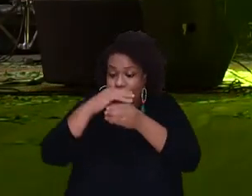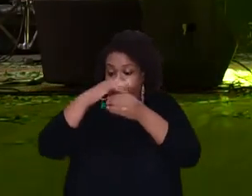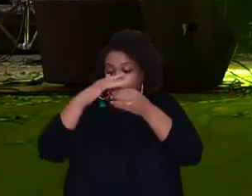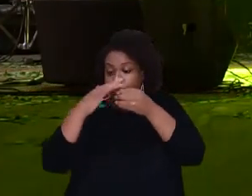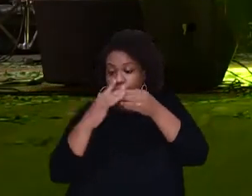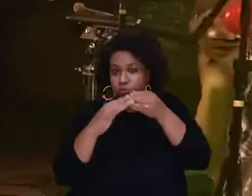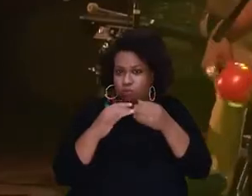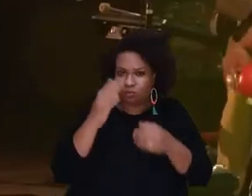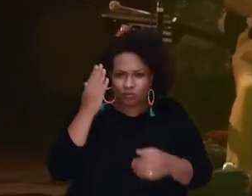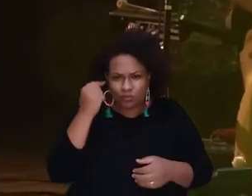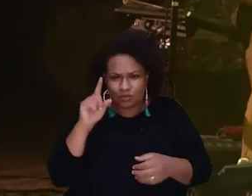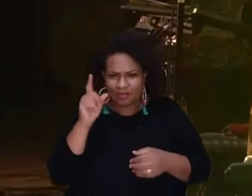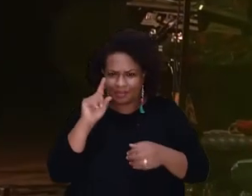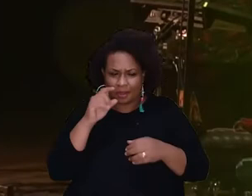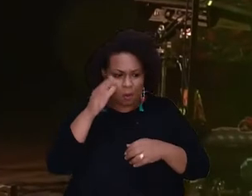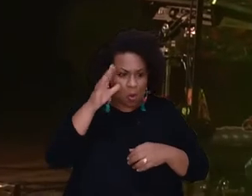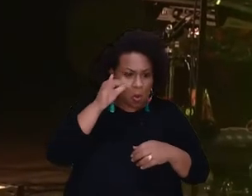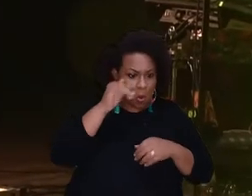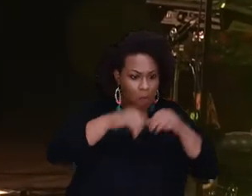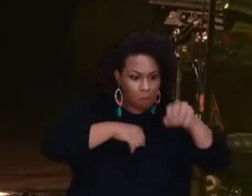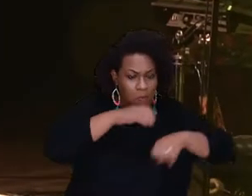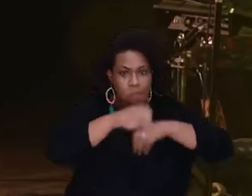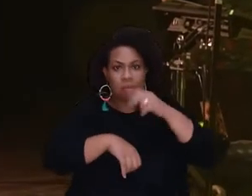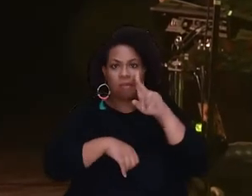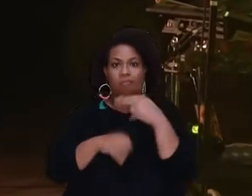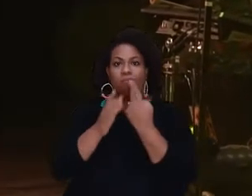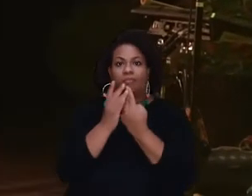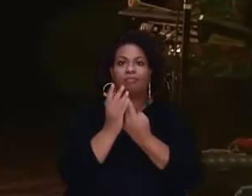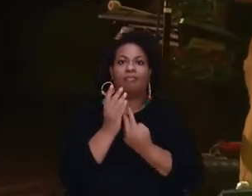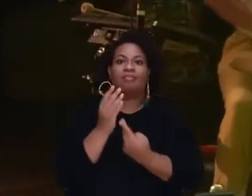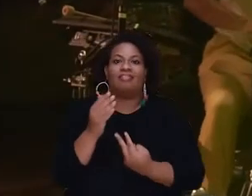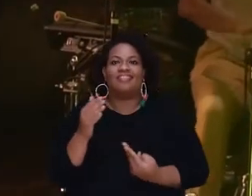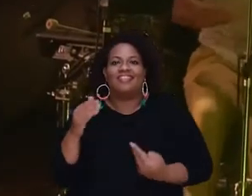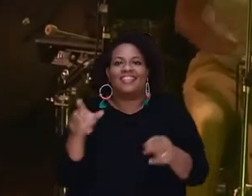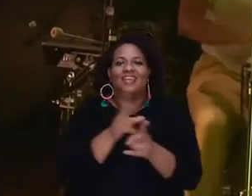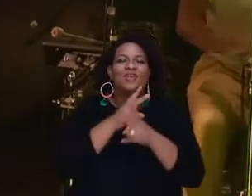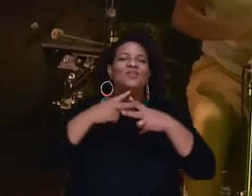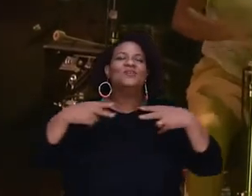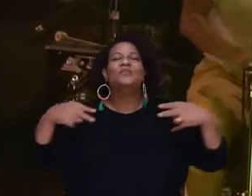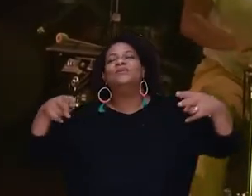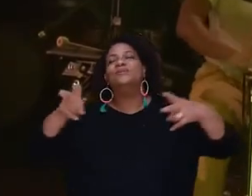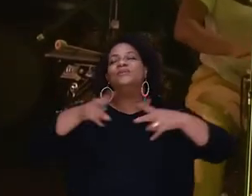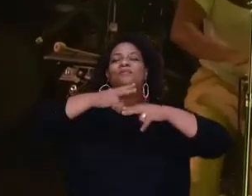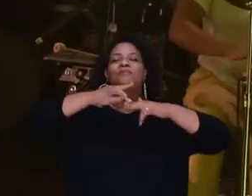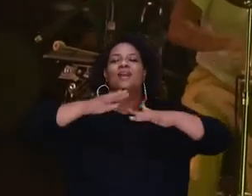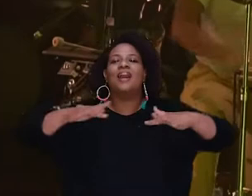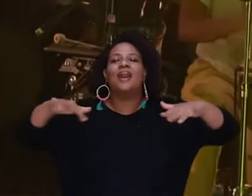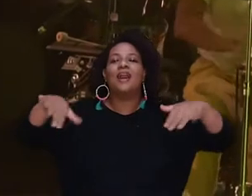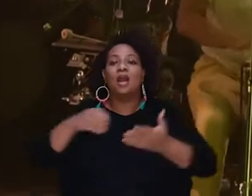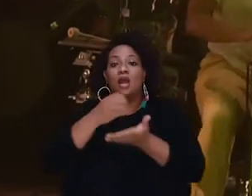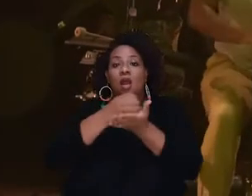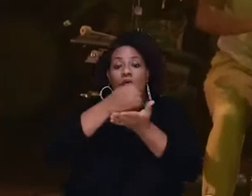de espuma, triste de quem não sabe de nada. Mergulha e se afunda. Brisa que vem do